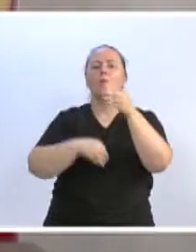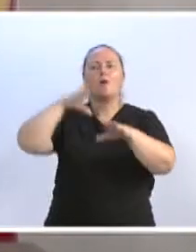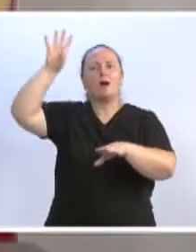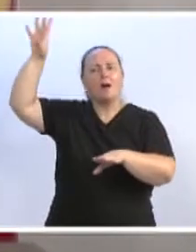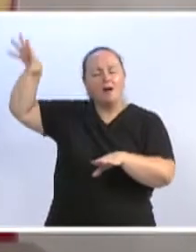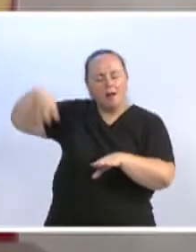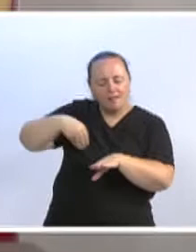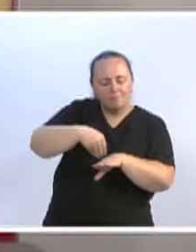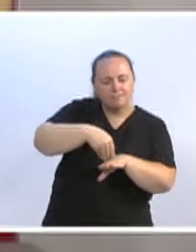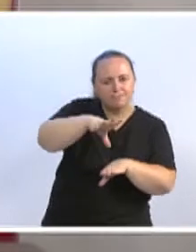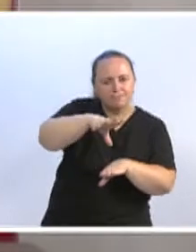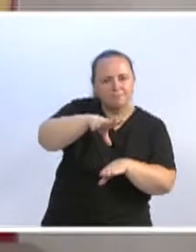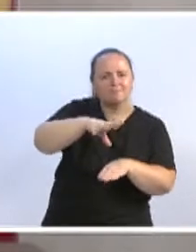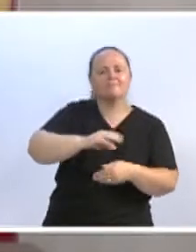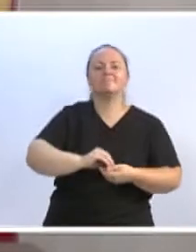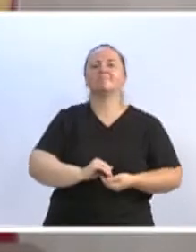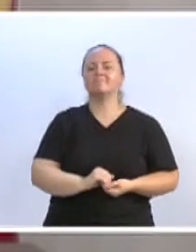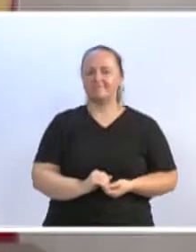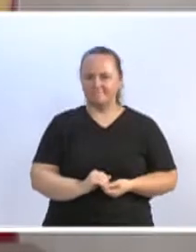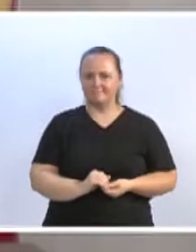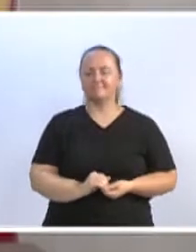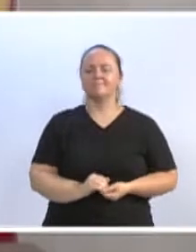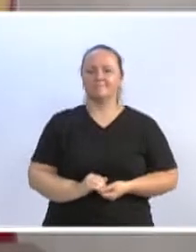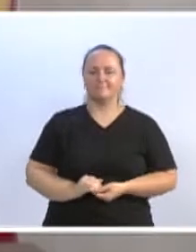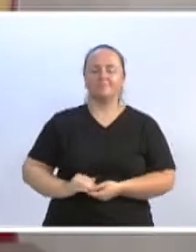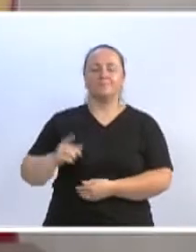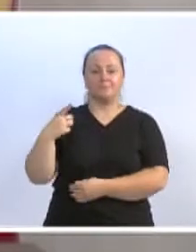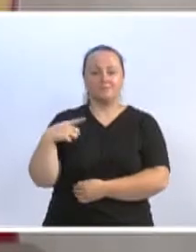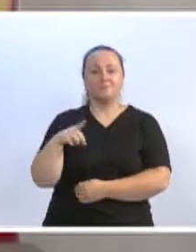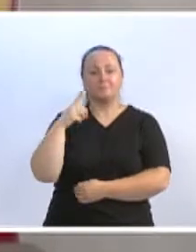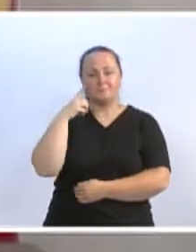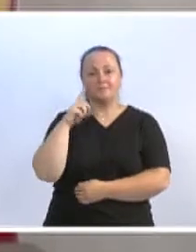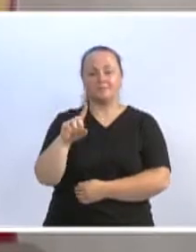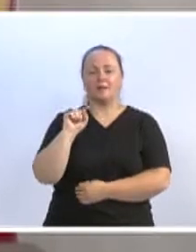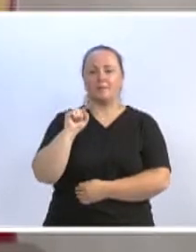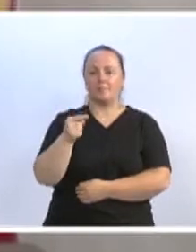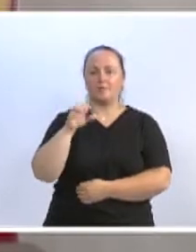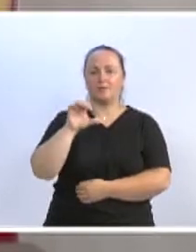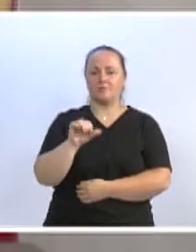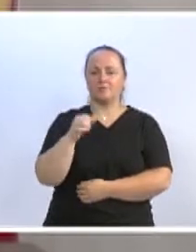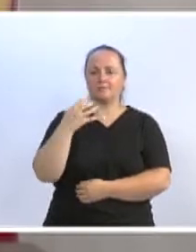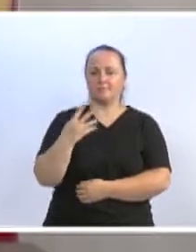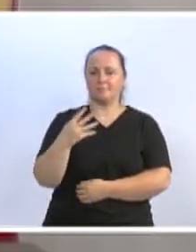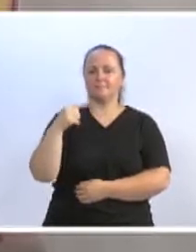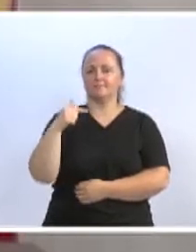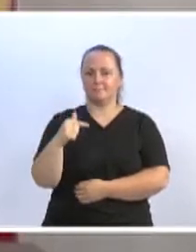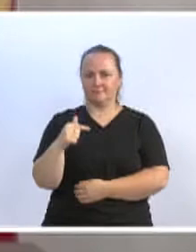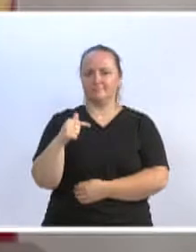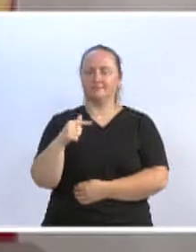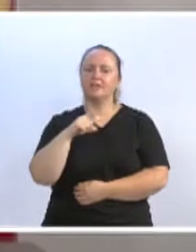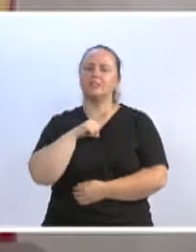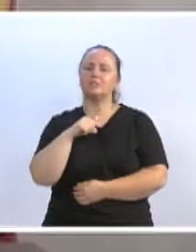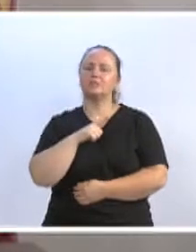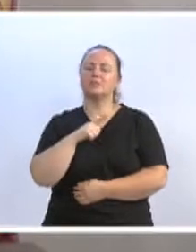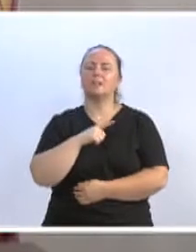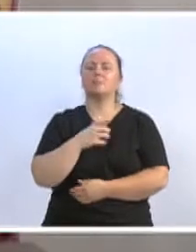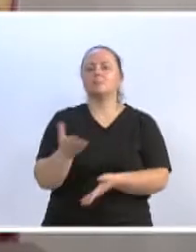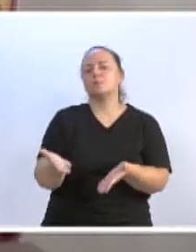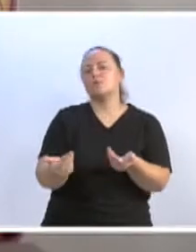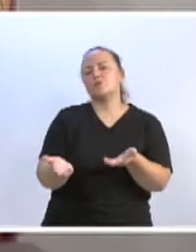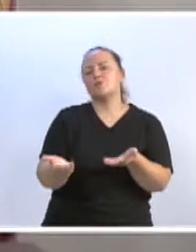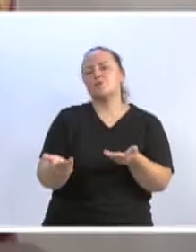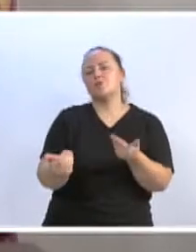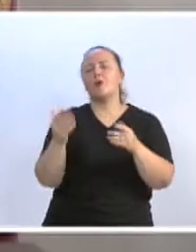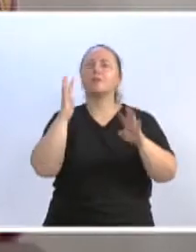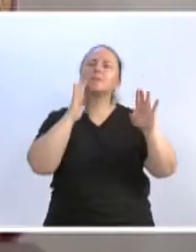texto. Um dia, o ano de 1947, um jovenzinho estava meio distraído com alguma